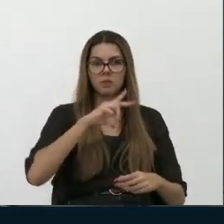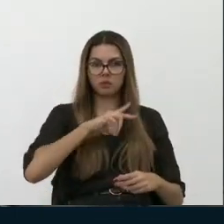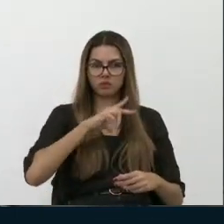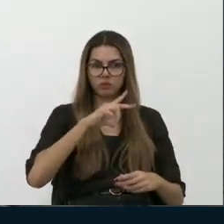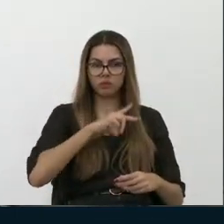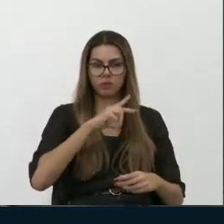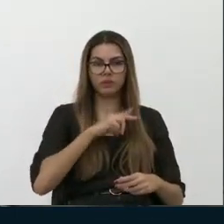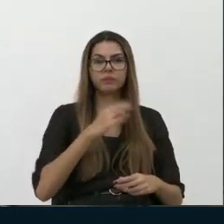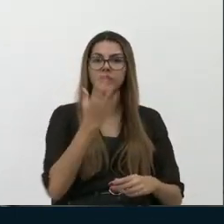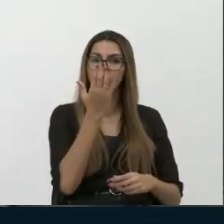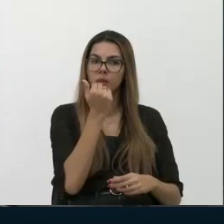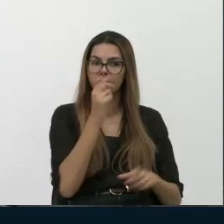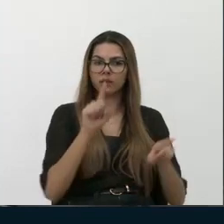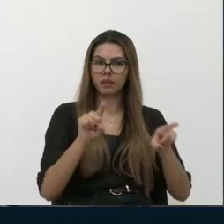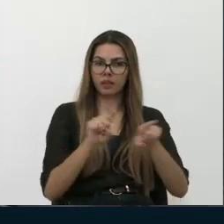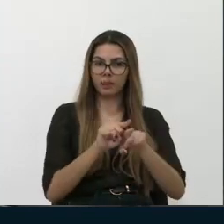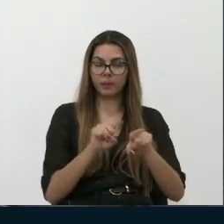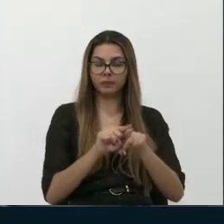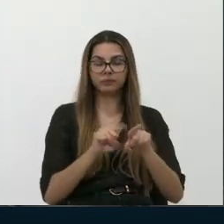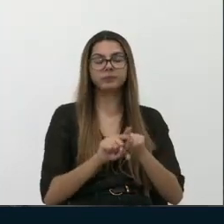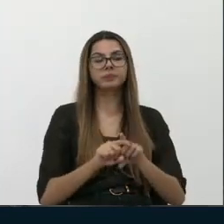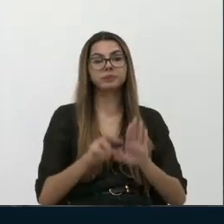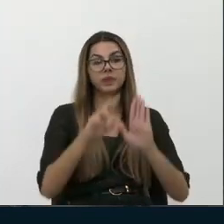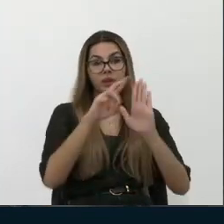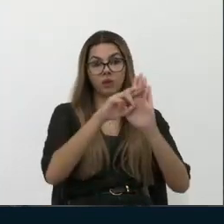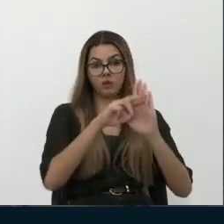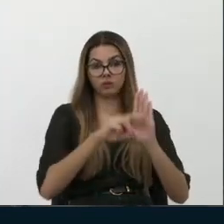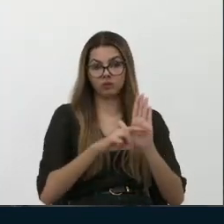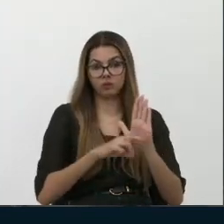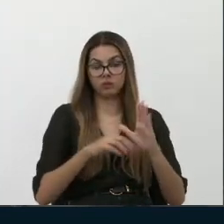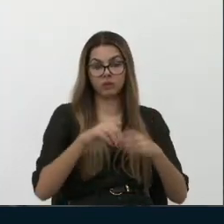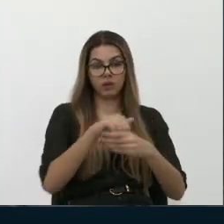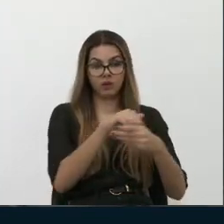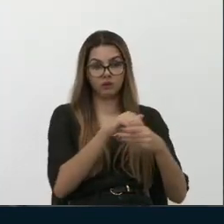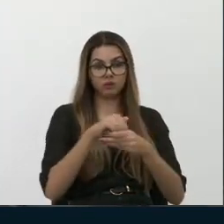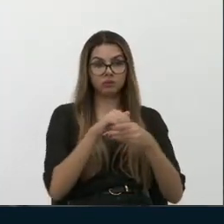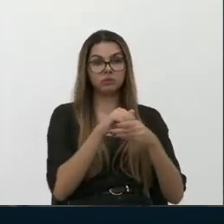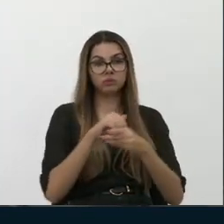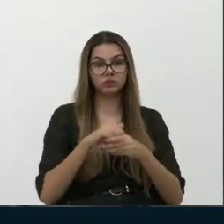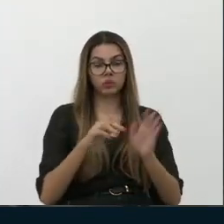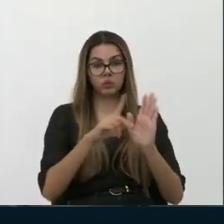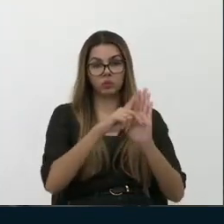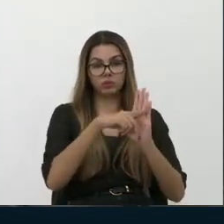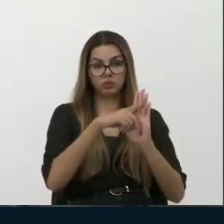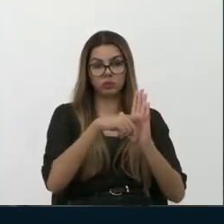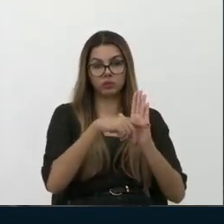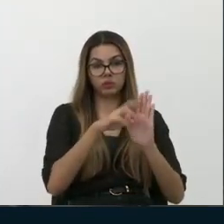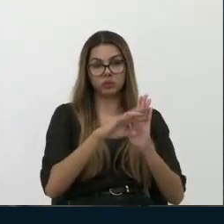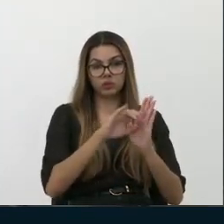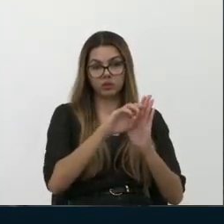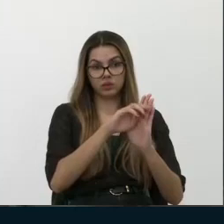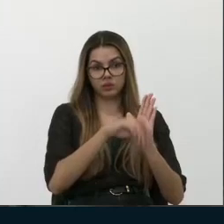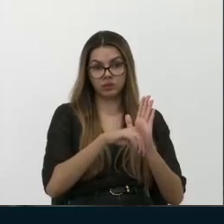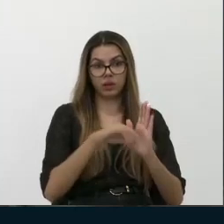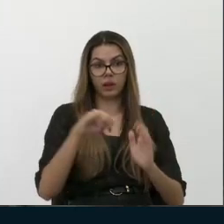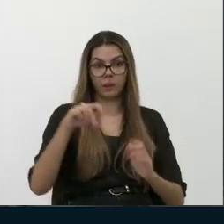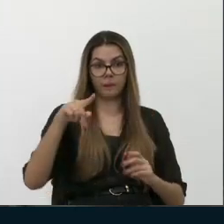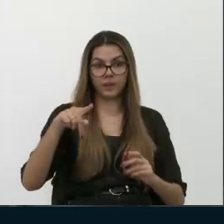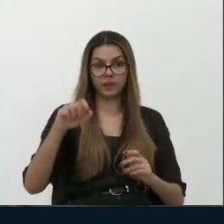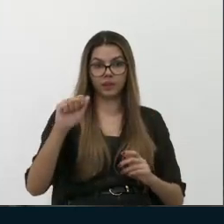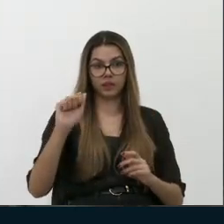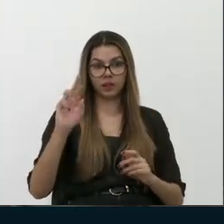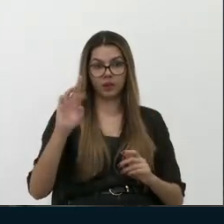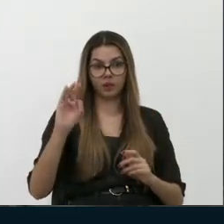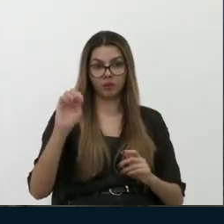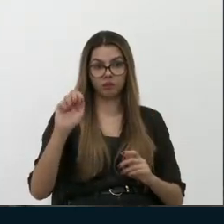para consumo próprio. Outro item que pode ser votado é um projeto da Prefeitura que concede isenção de IPTU a quem recebe o benefício pela LOAS, a